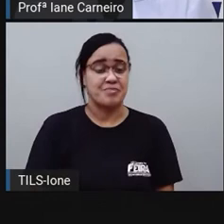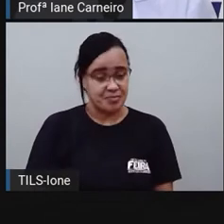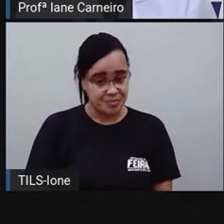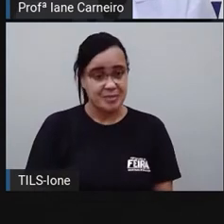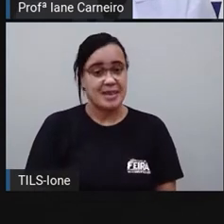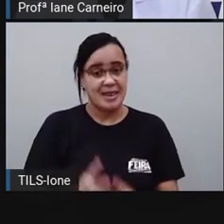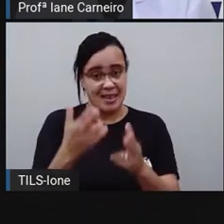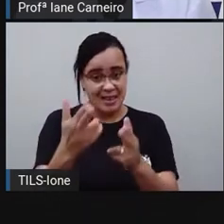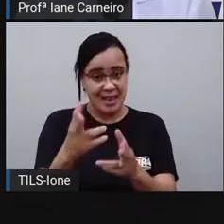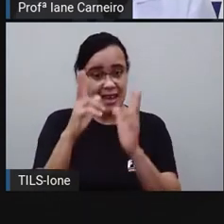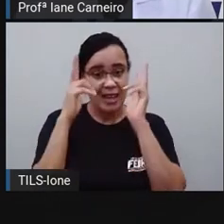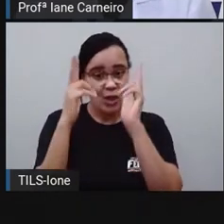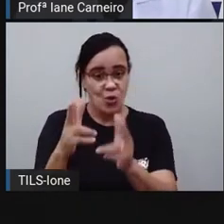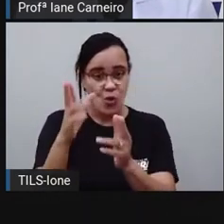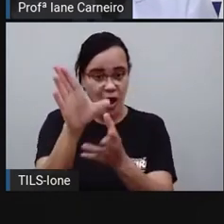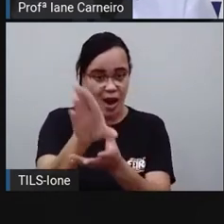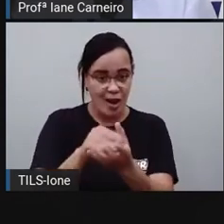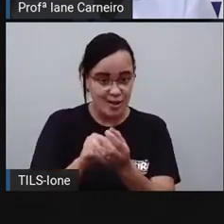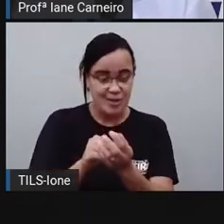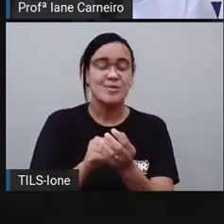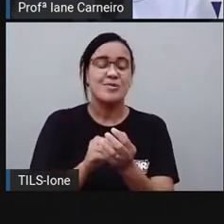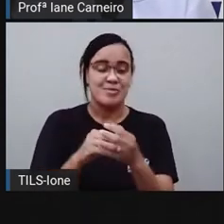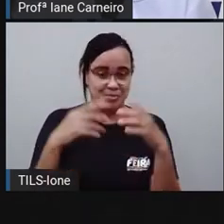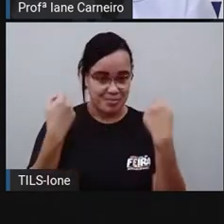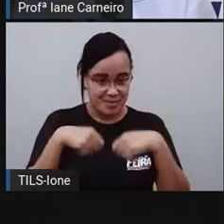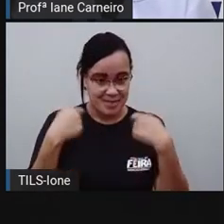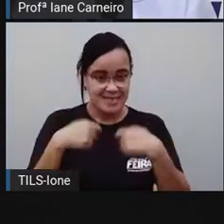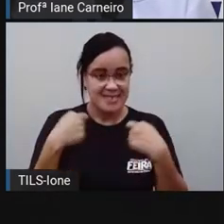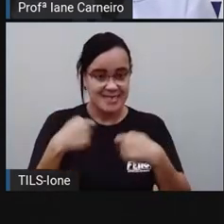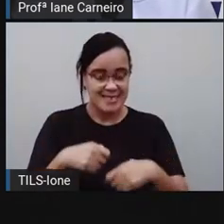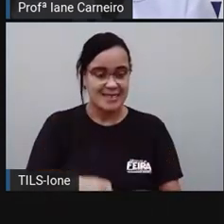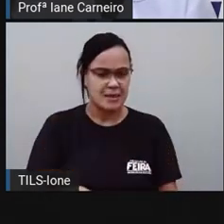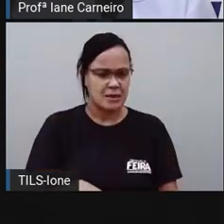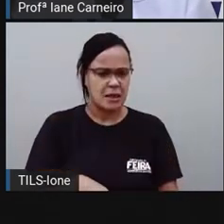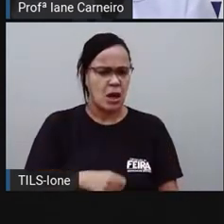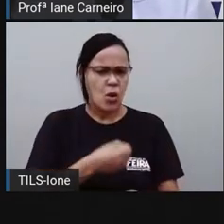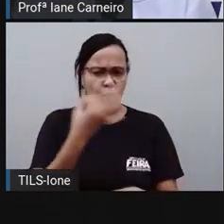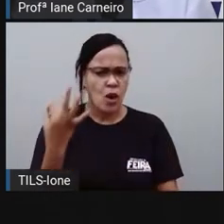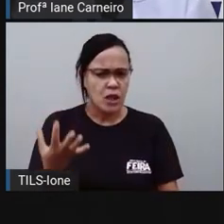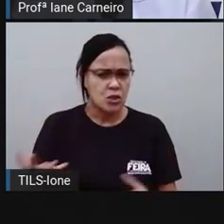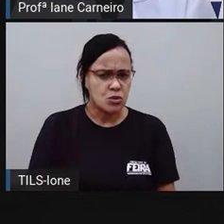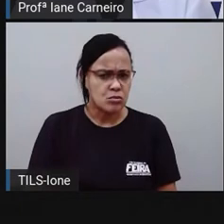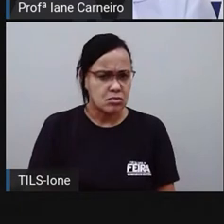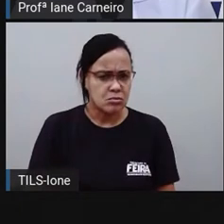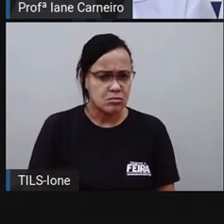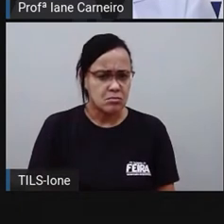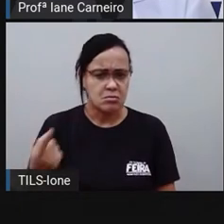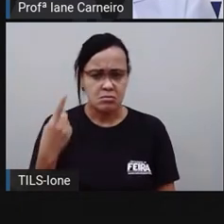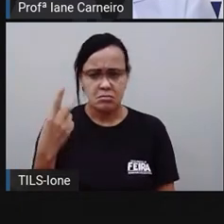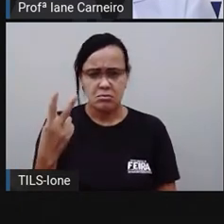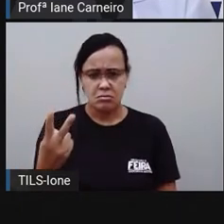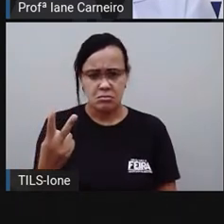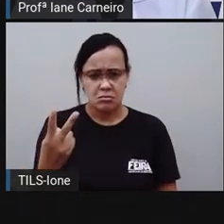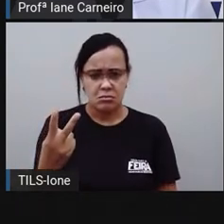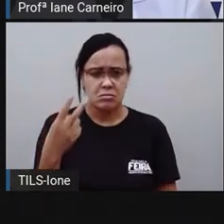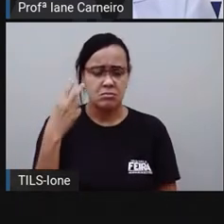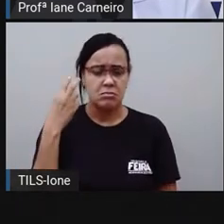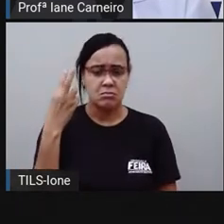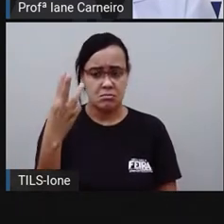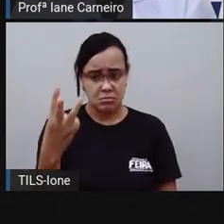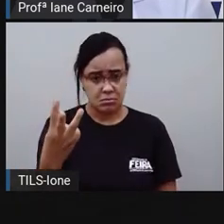O seu quadrado ficou desse formato, então a gente precisou de quantos palitos, ó? Um,